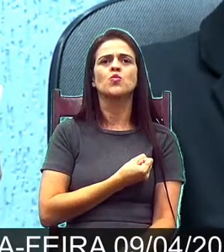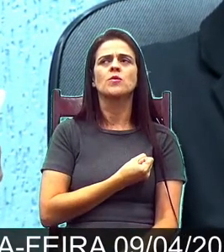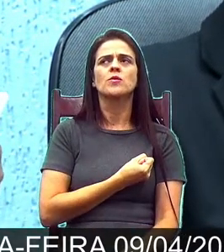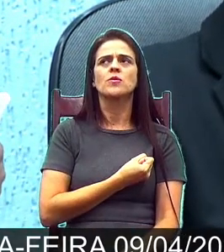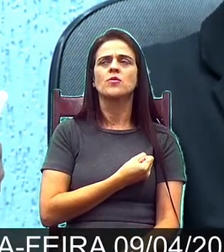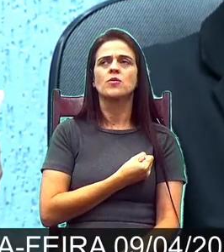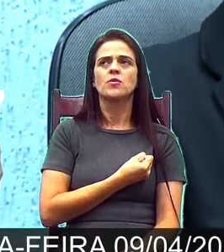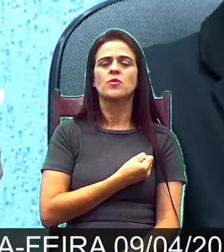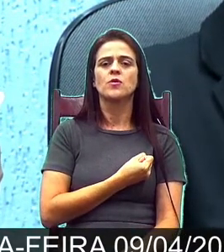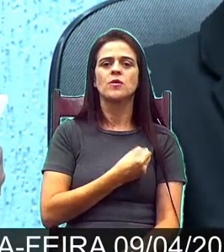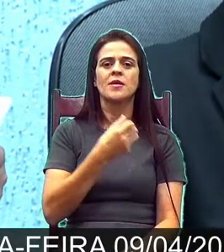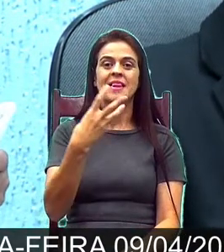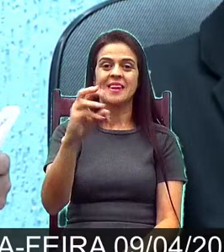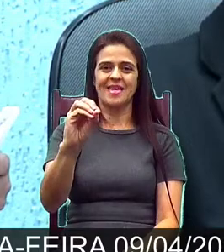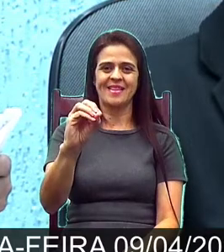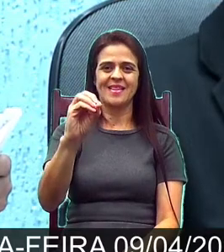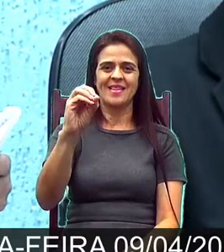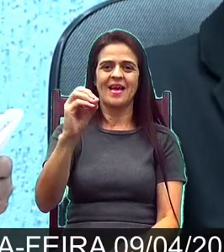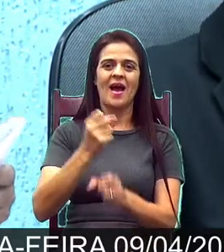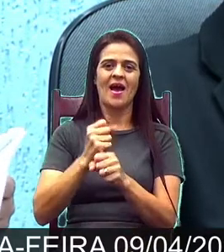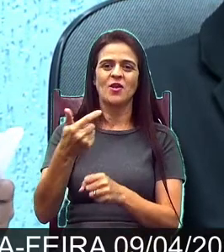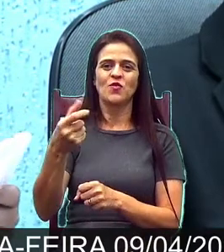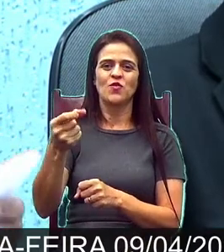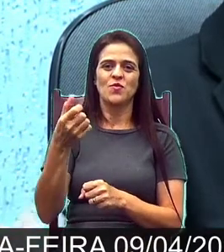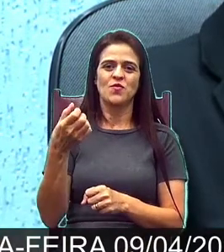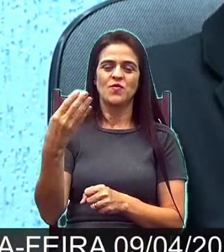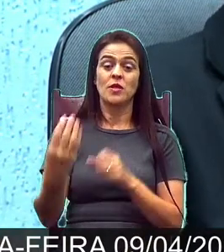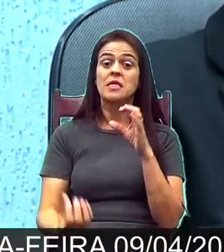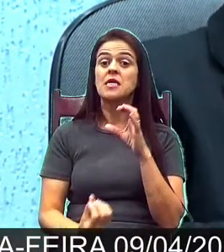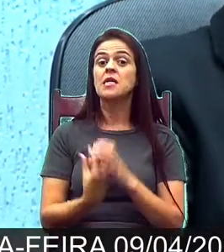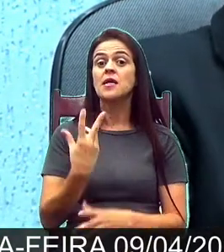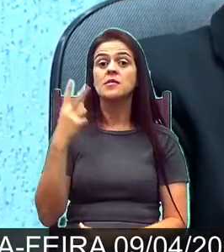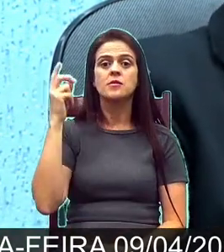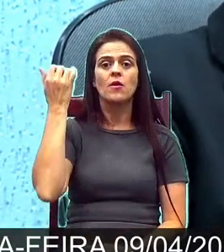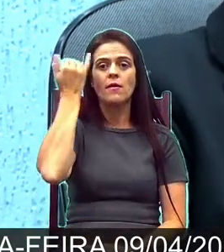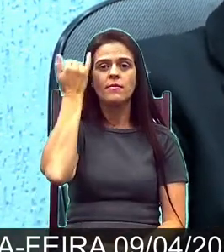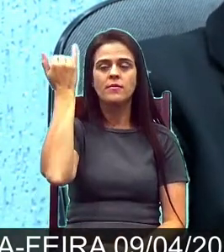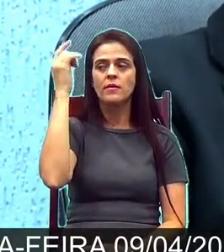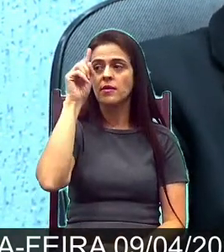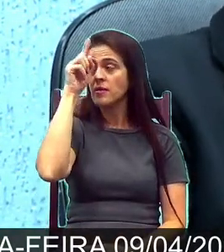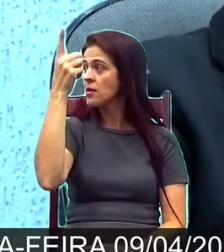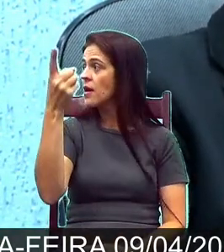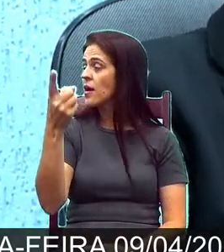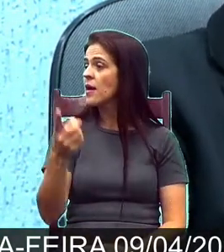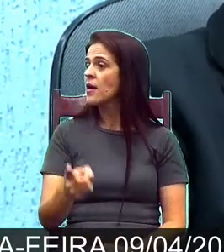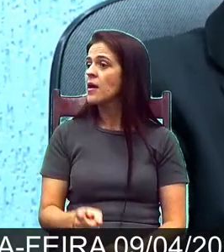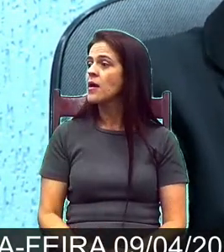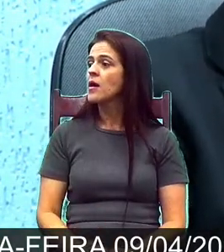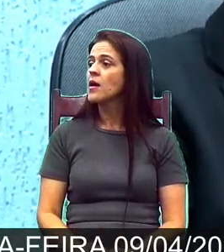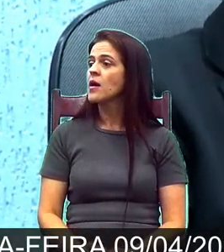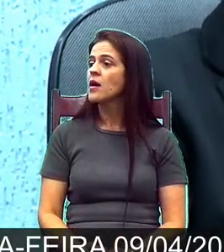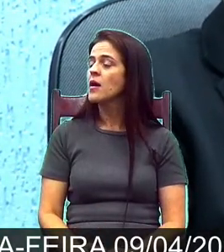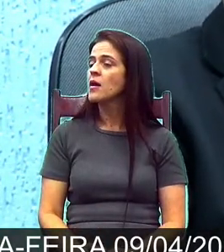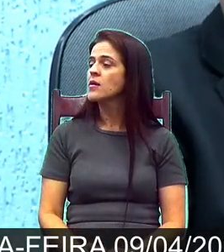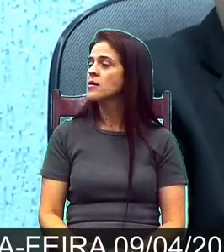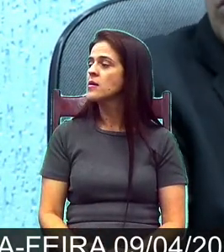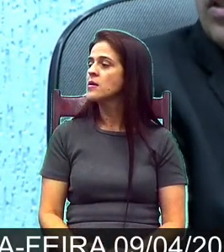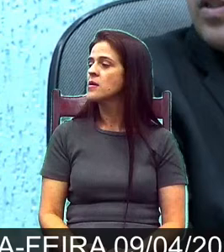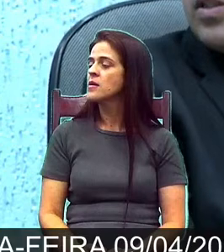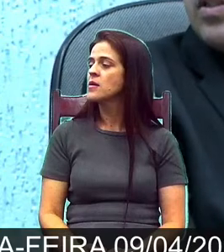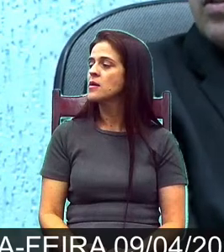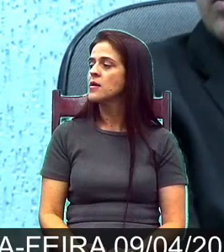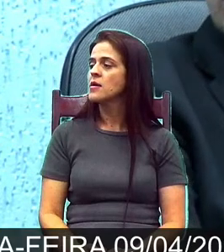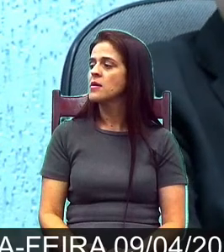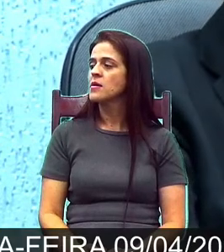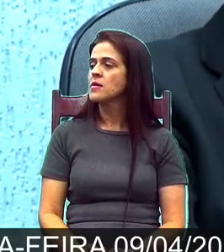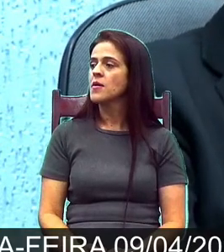número 30 de 2024, de autoria do vereador. Não está presente em plenário. Está.